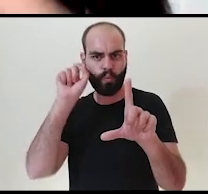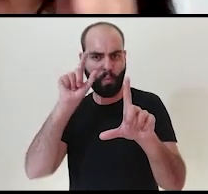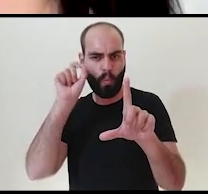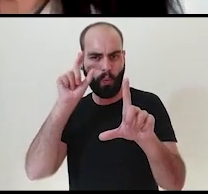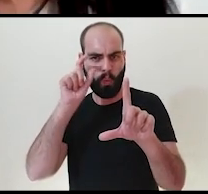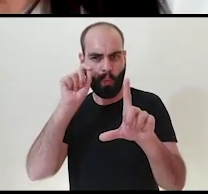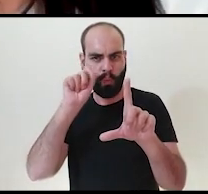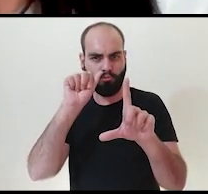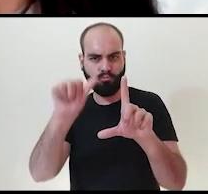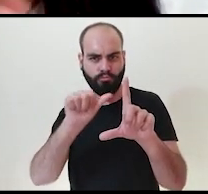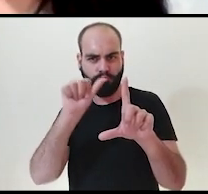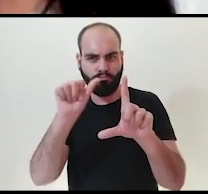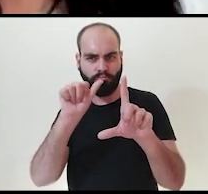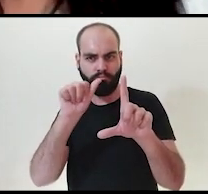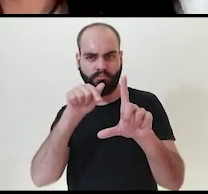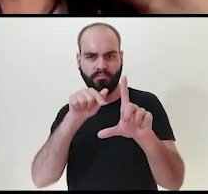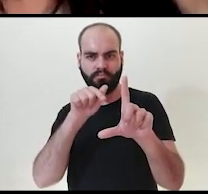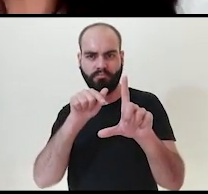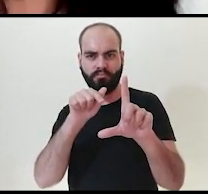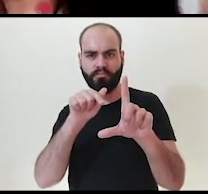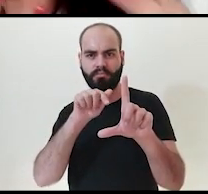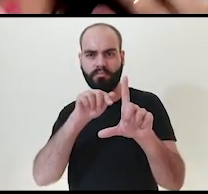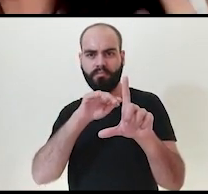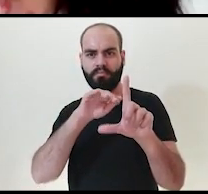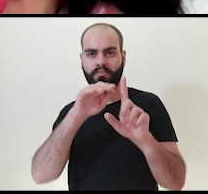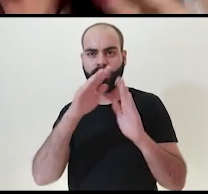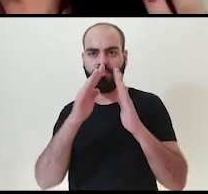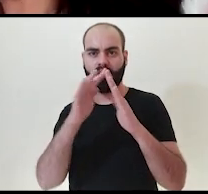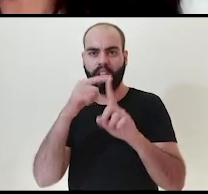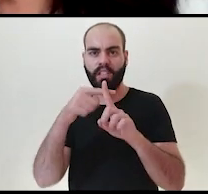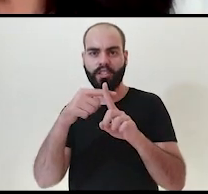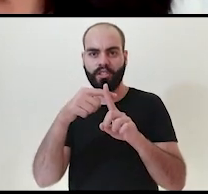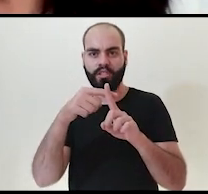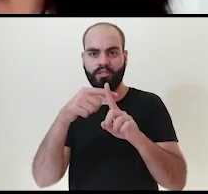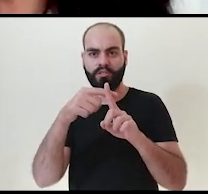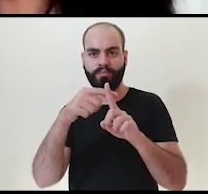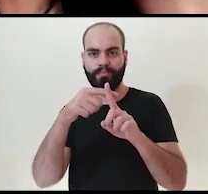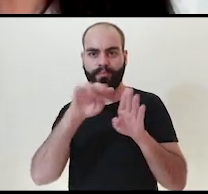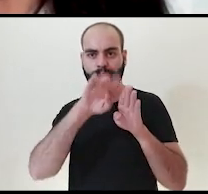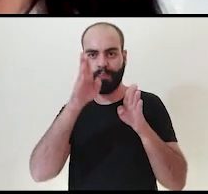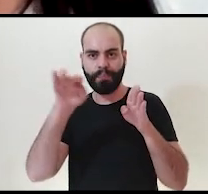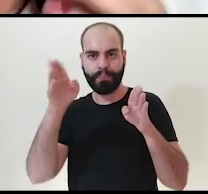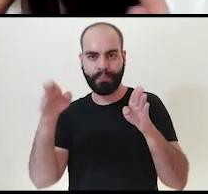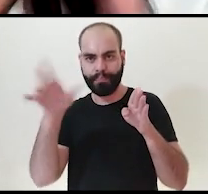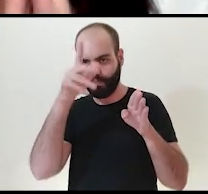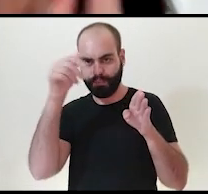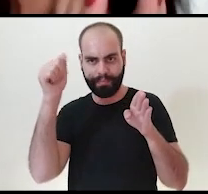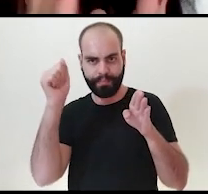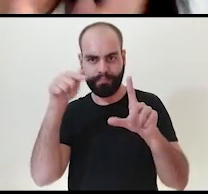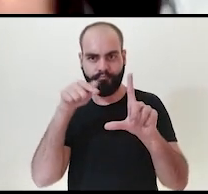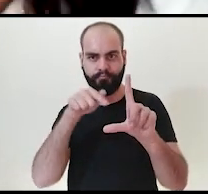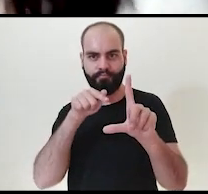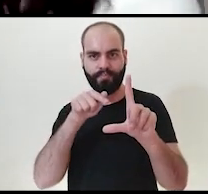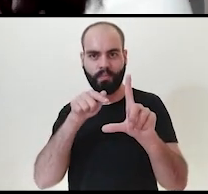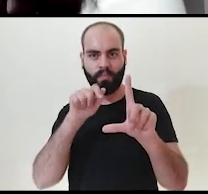azul que tem na igrejinha, a pessoa que chegar, ela pode ter uma experiência diferente. E acabar sendo frustrada, porque ela